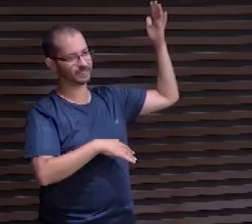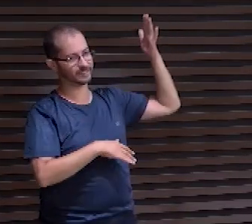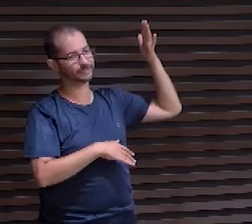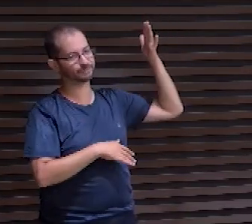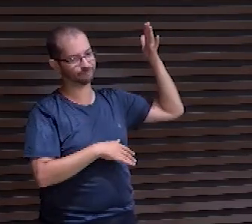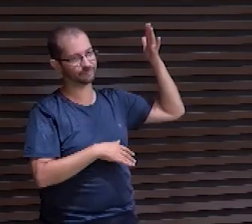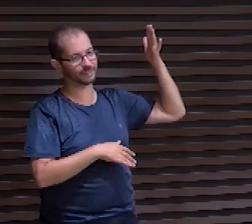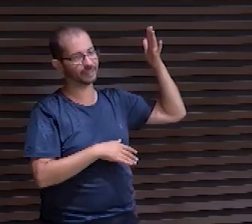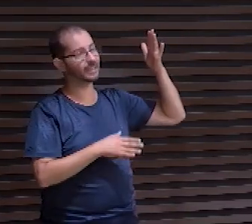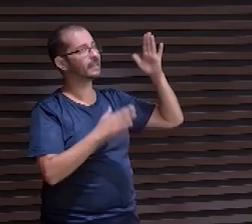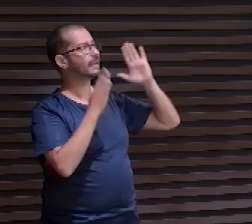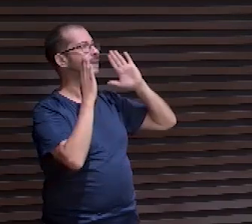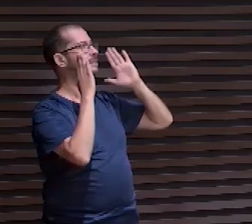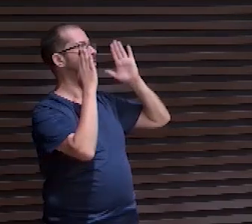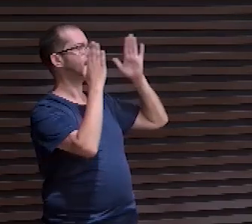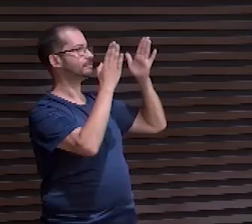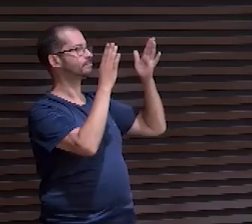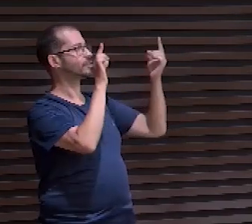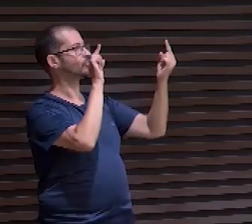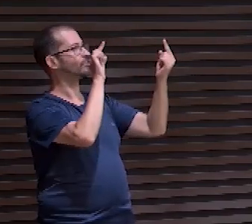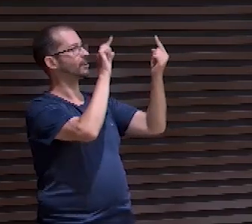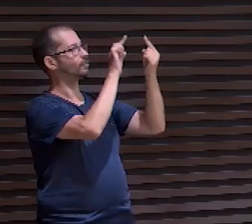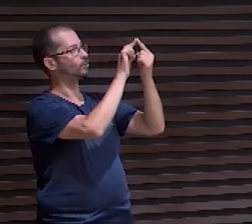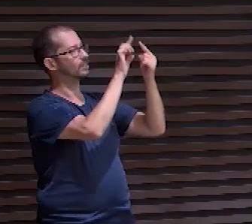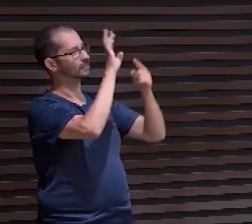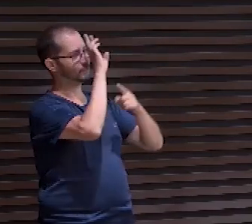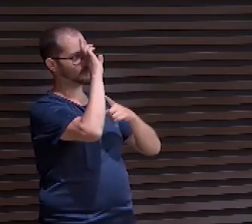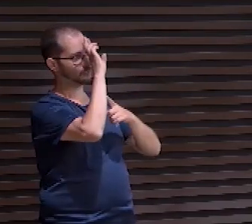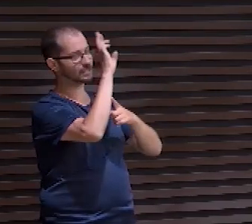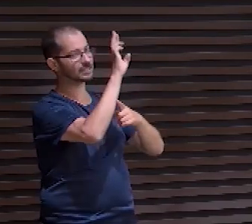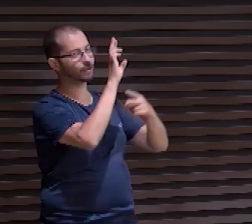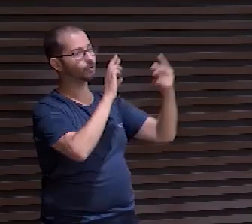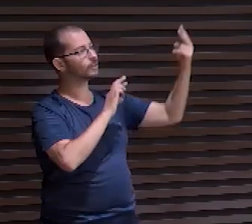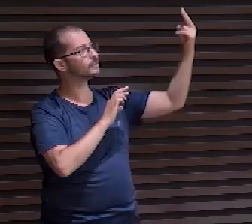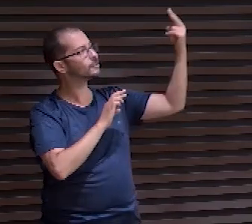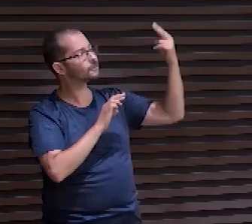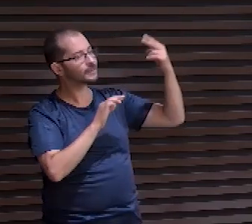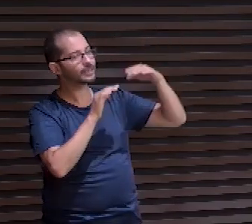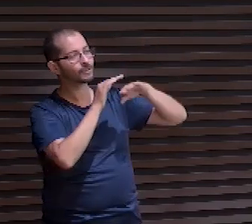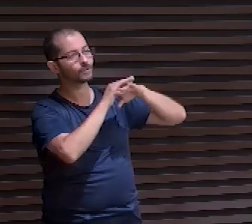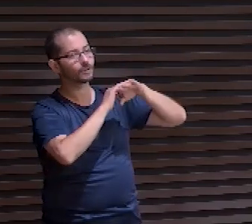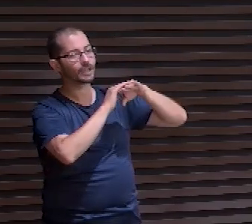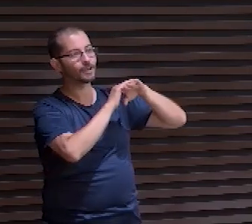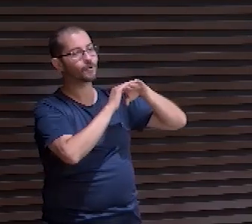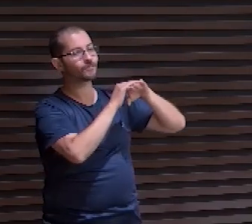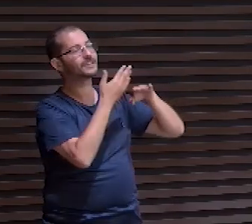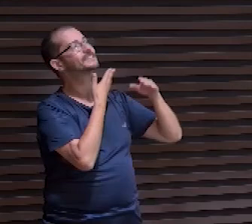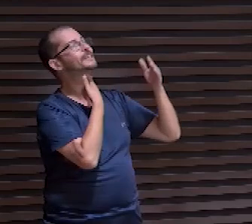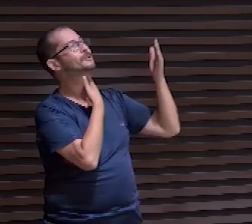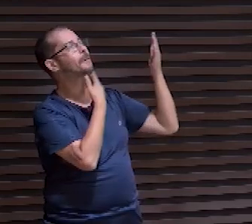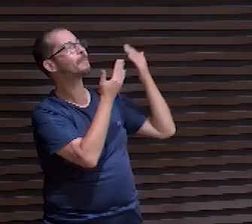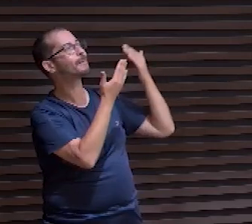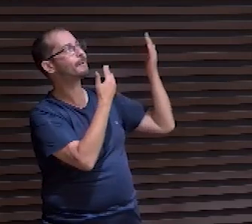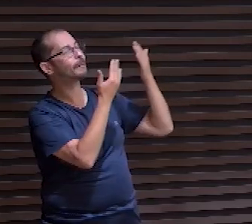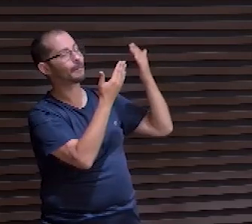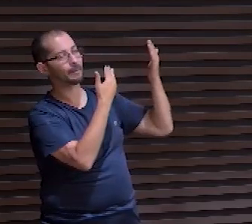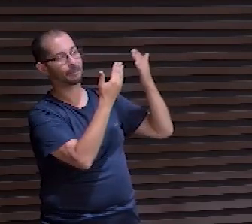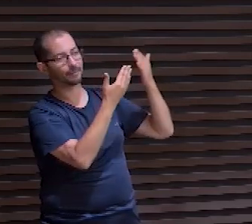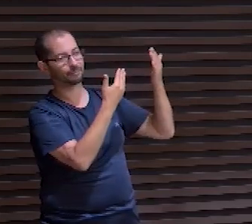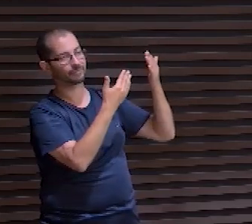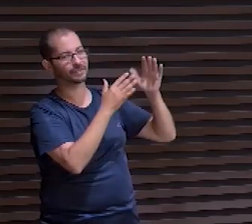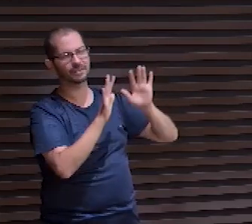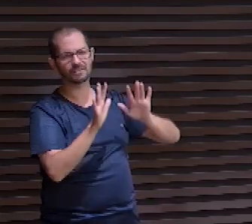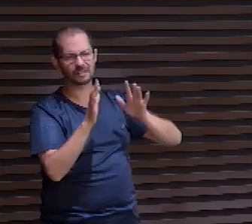vamos encontrar o Senhor, ouvindo e conversando conosco. Não